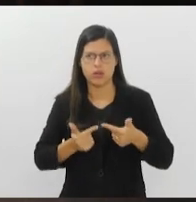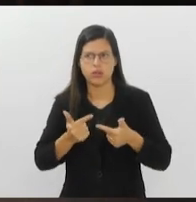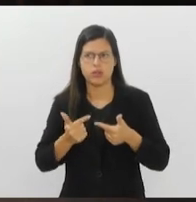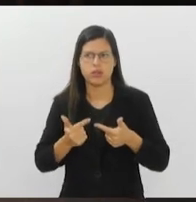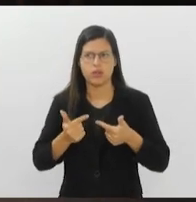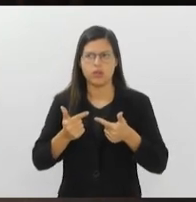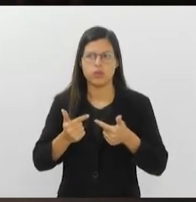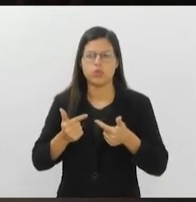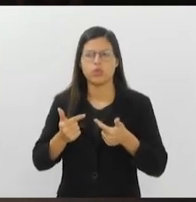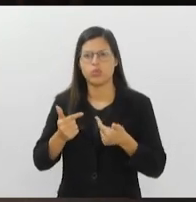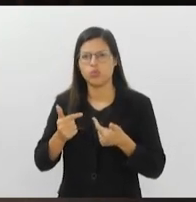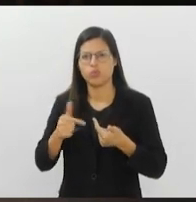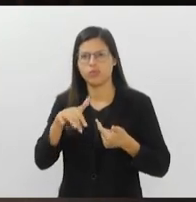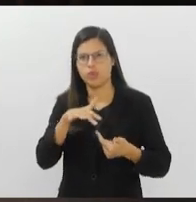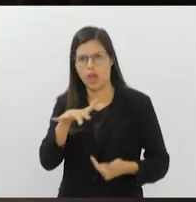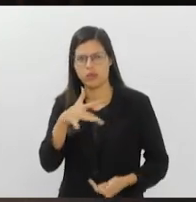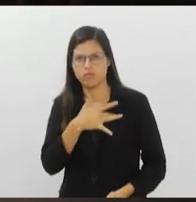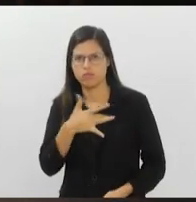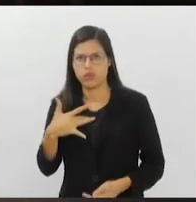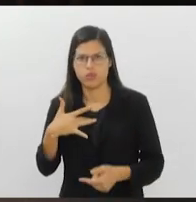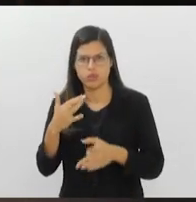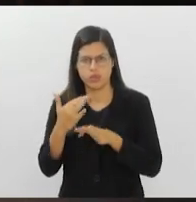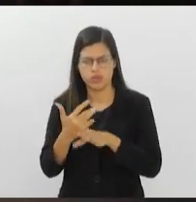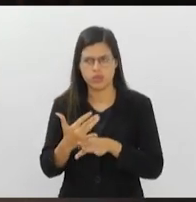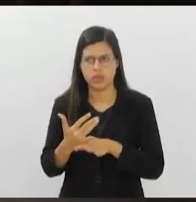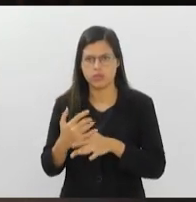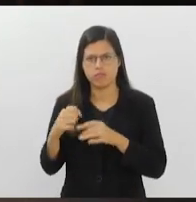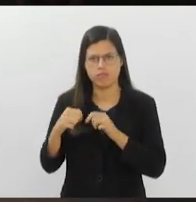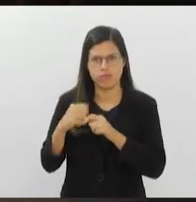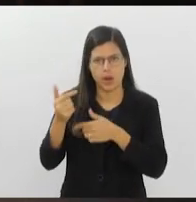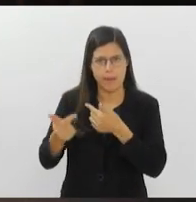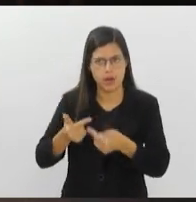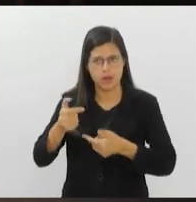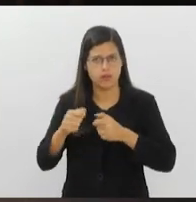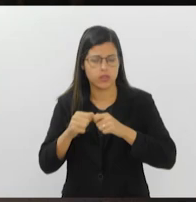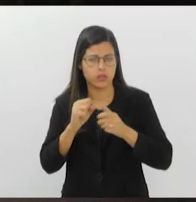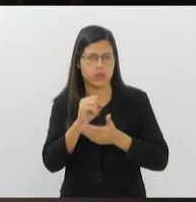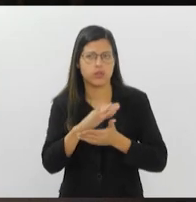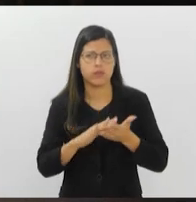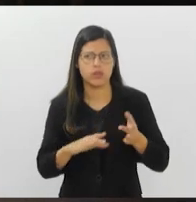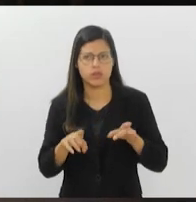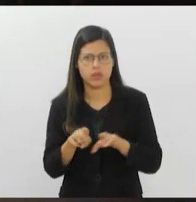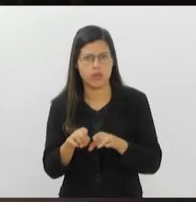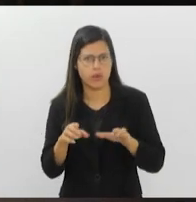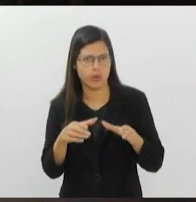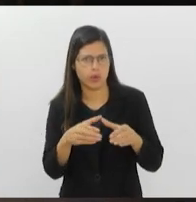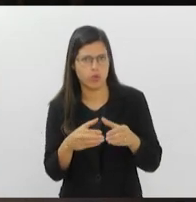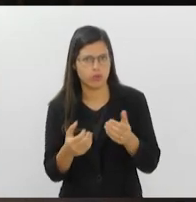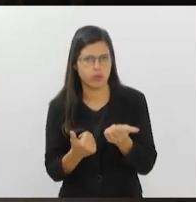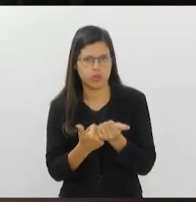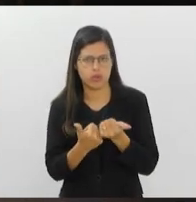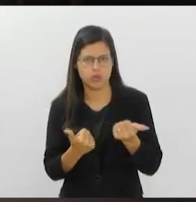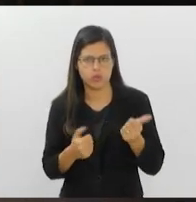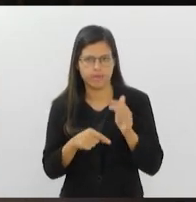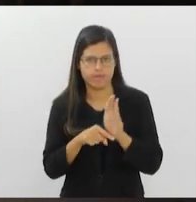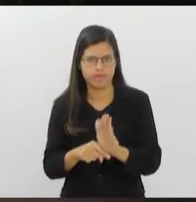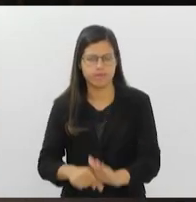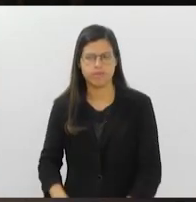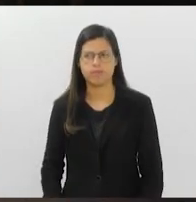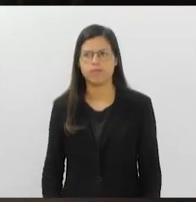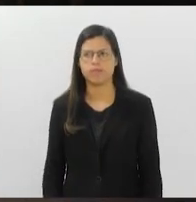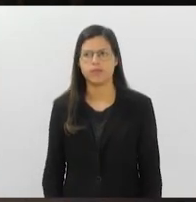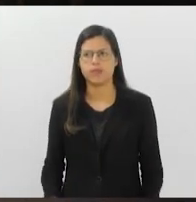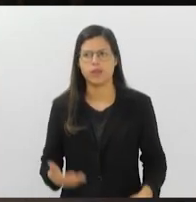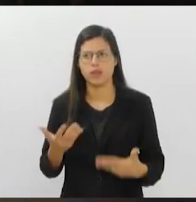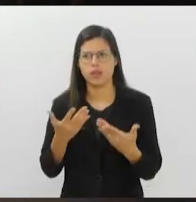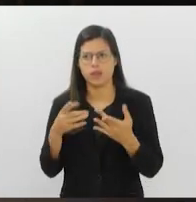municipal, trabalhando lá, fazendo uma série de atividades, inclusive os grupos de ajuda e suporte mútuo. Mas eu queria também